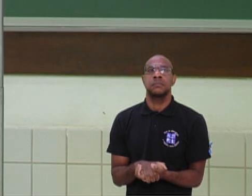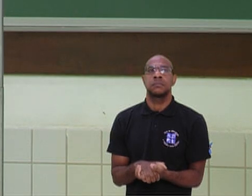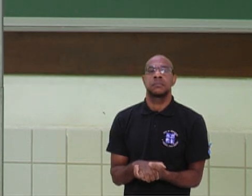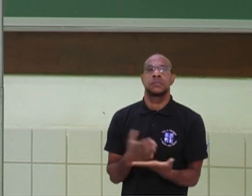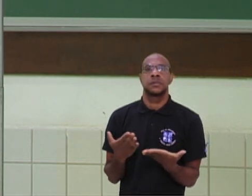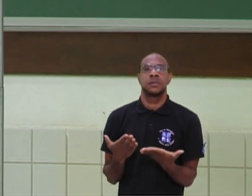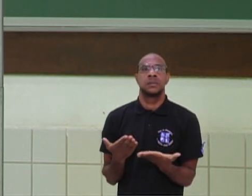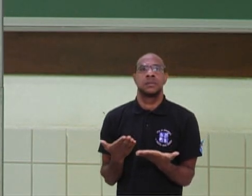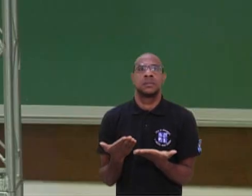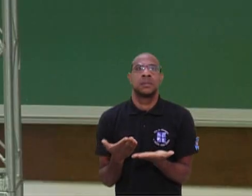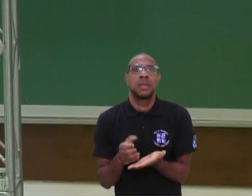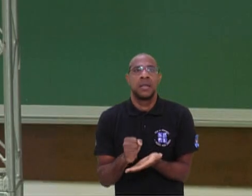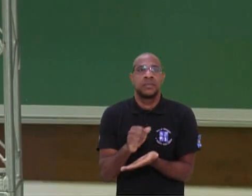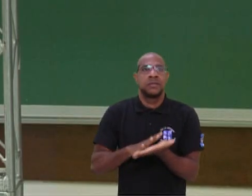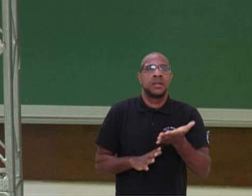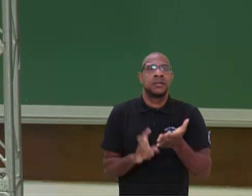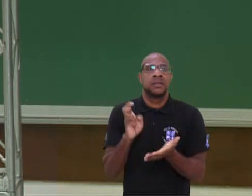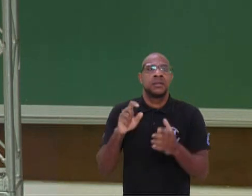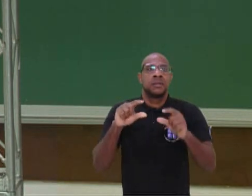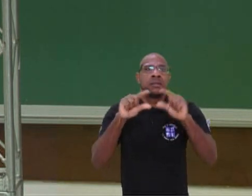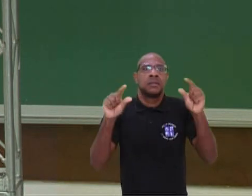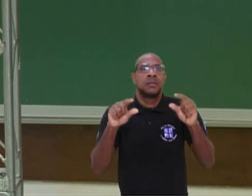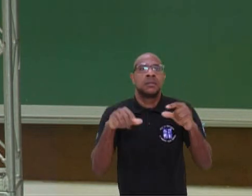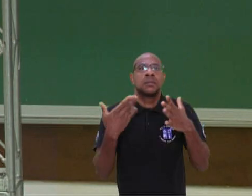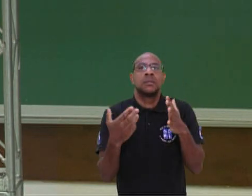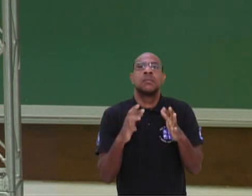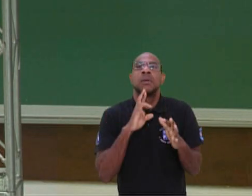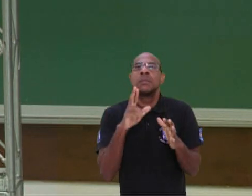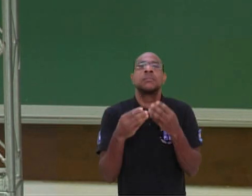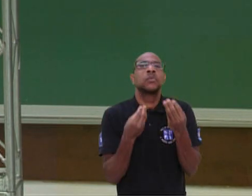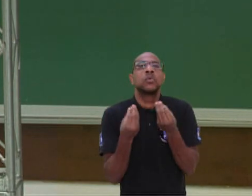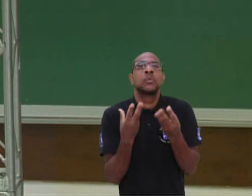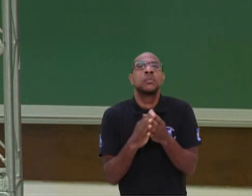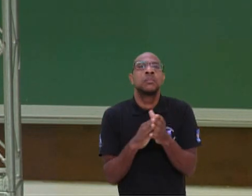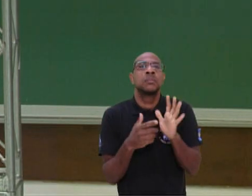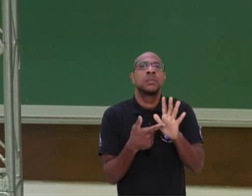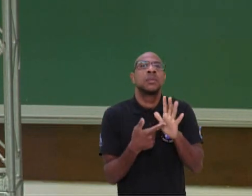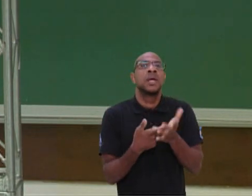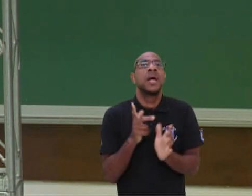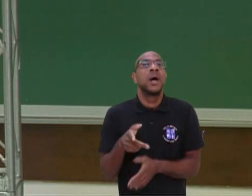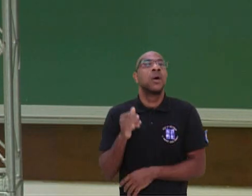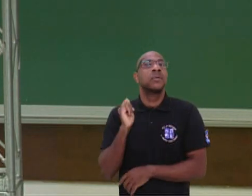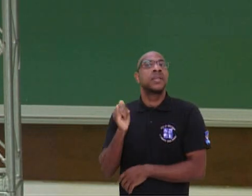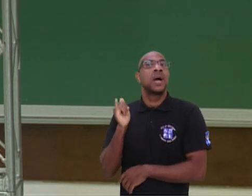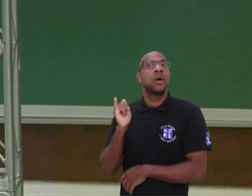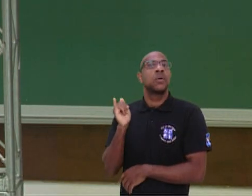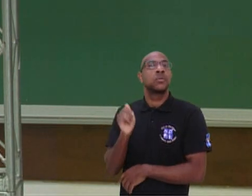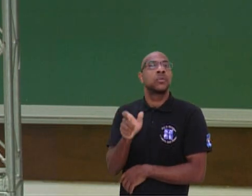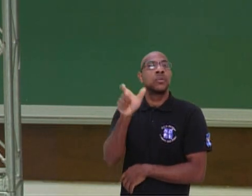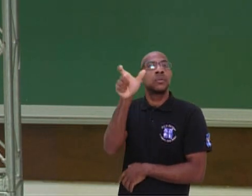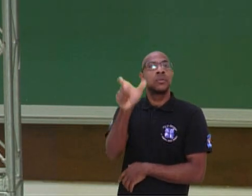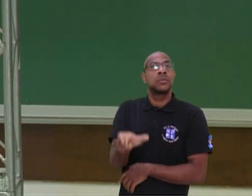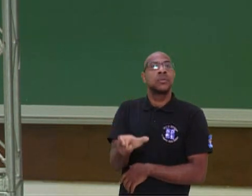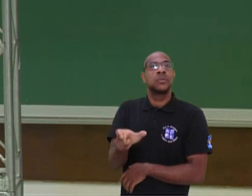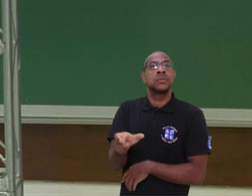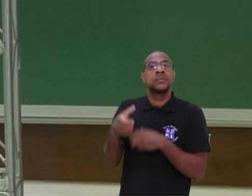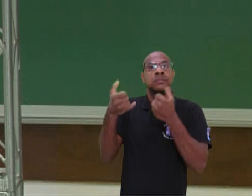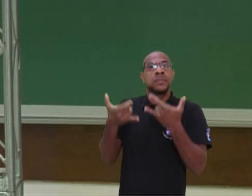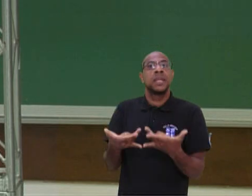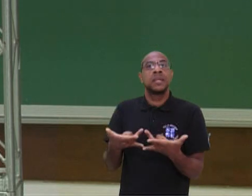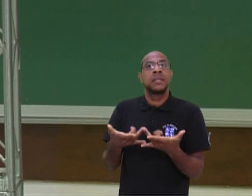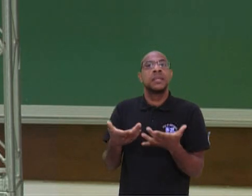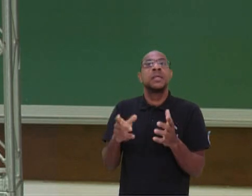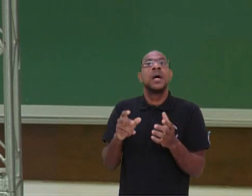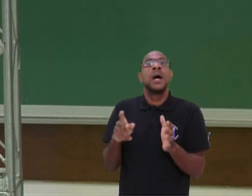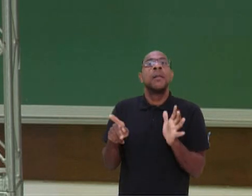Nossa última questão, minha gente. Quais são as hipóteses de resposta? É o narrador protagonista que começa a contar a sua própria